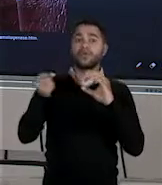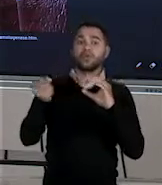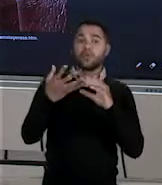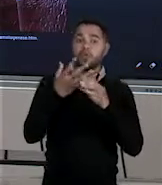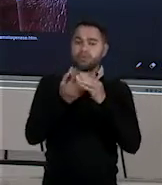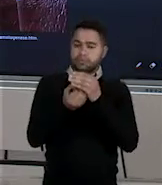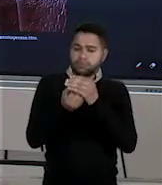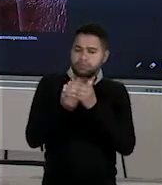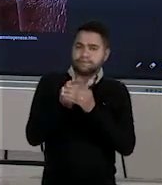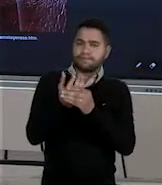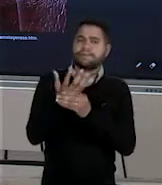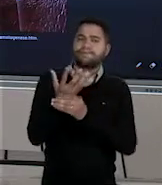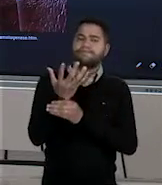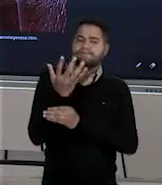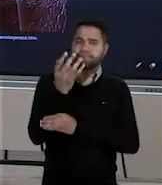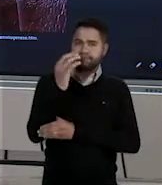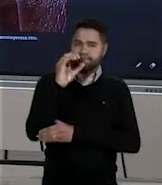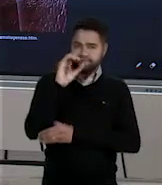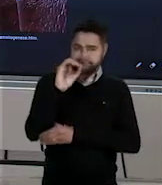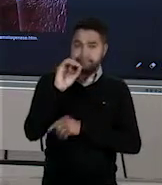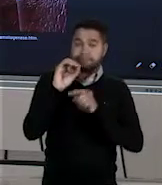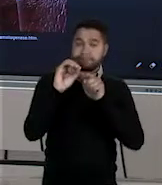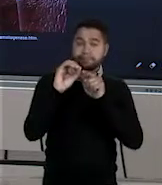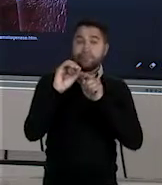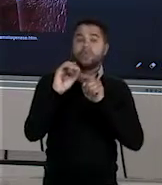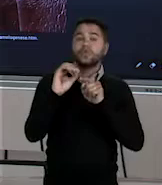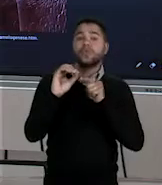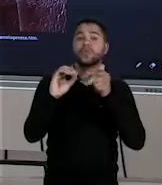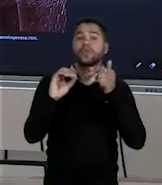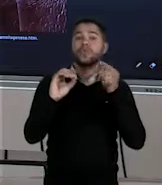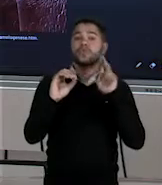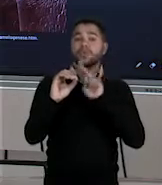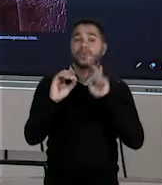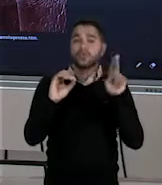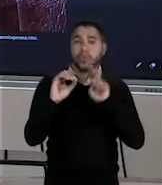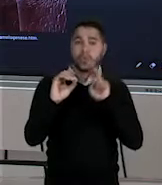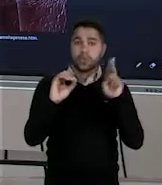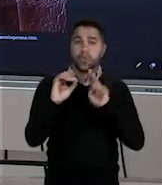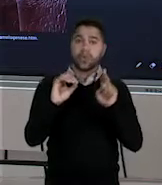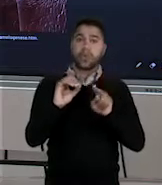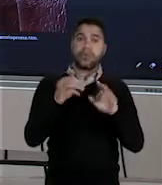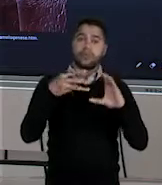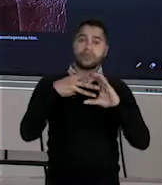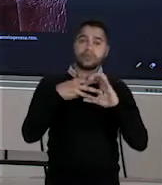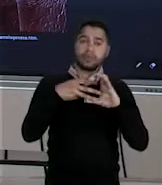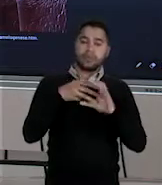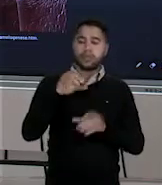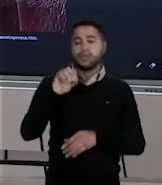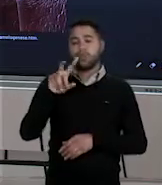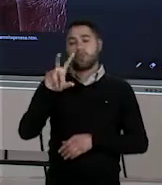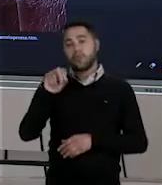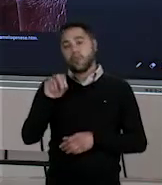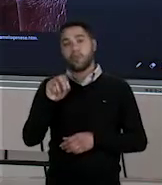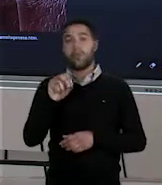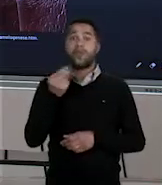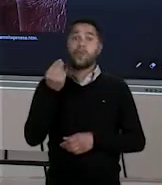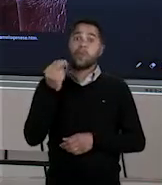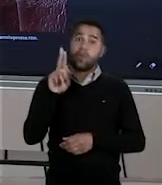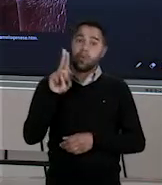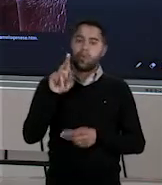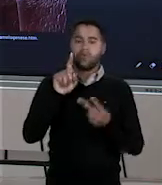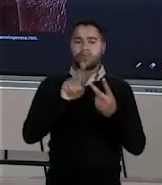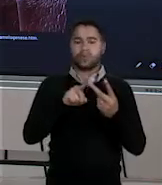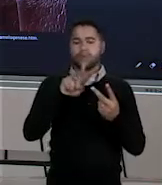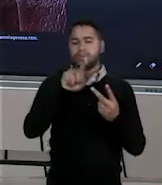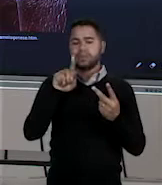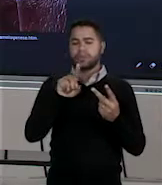é formado. Esse novo organismo nós vamos chamar de célula-ovo ou de zigoto. E esse